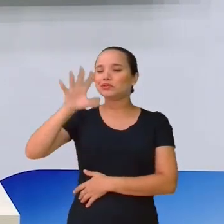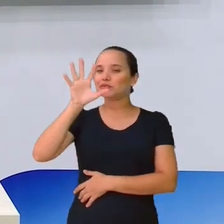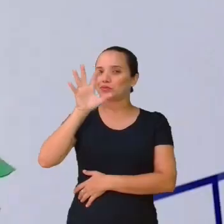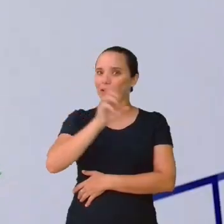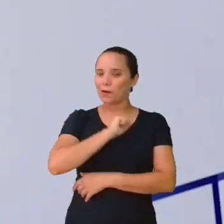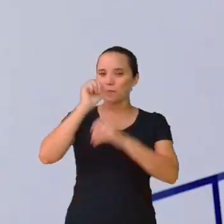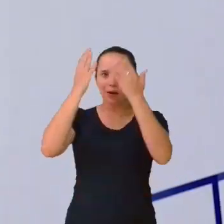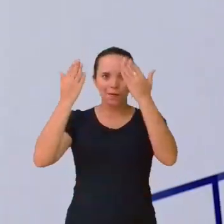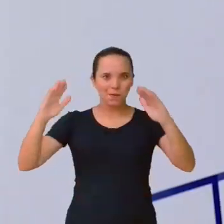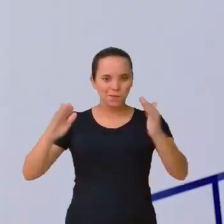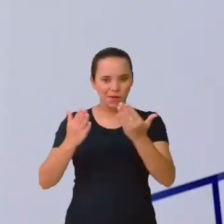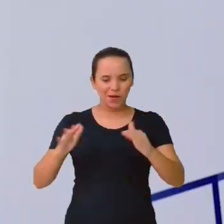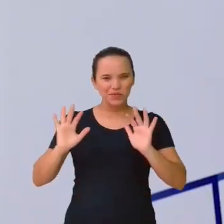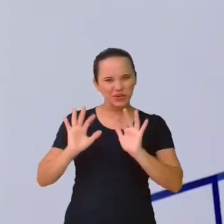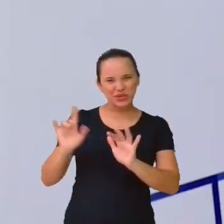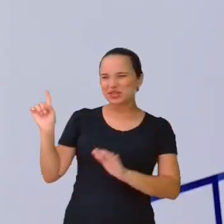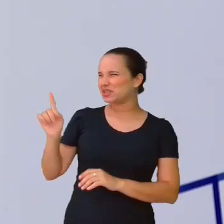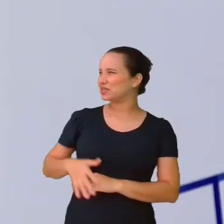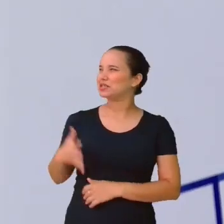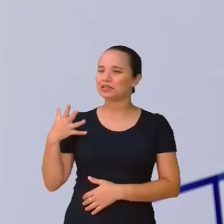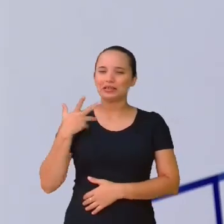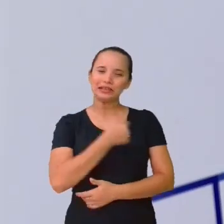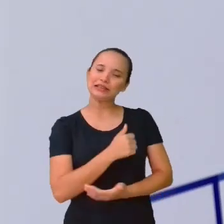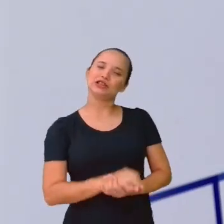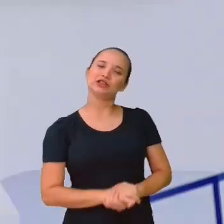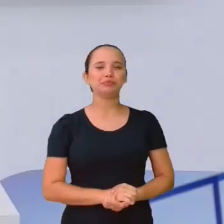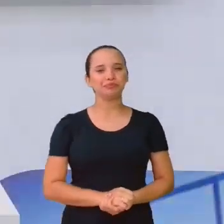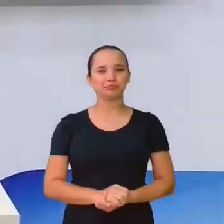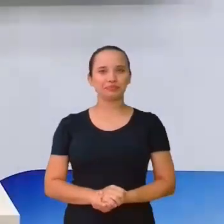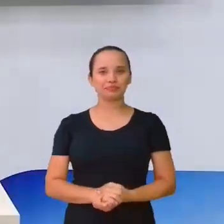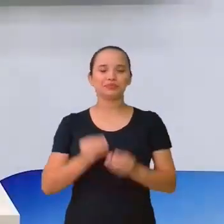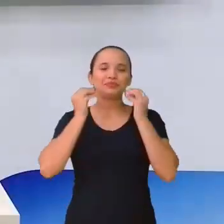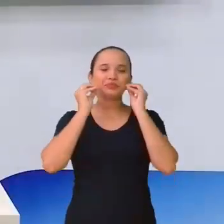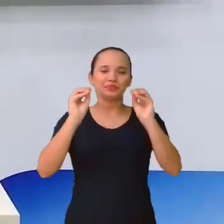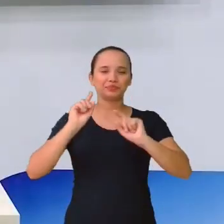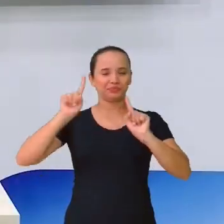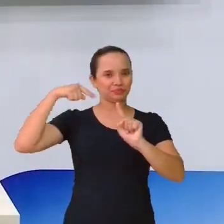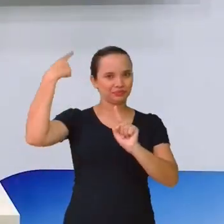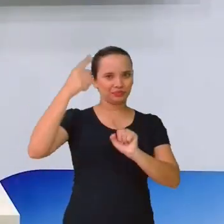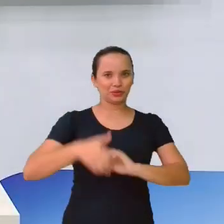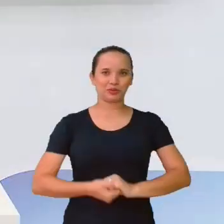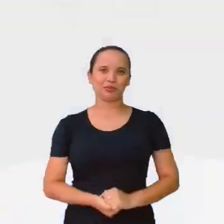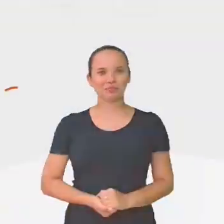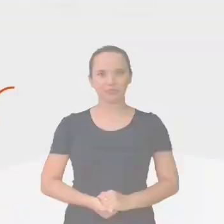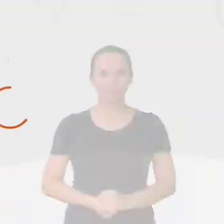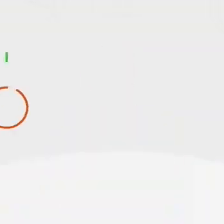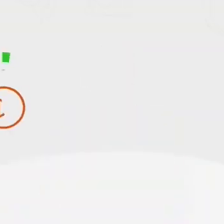árvore como essa. Nossa árvore de Natal alinhavada. Um beijo e até a próxima.